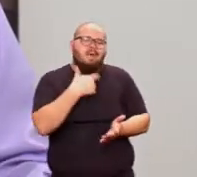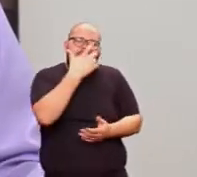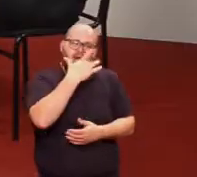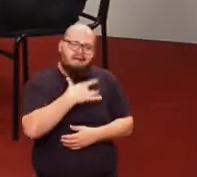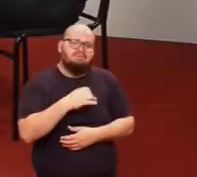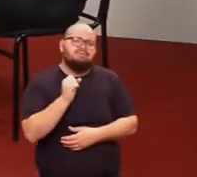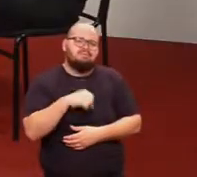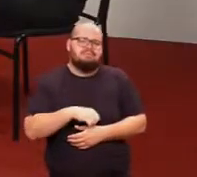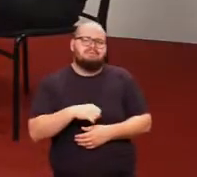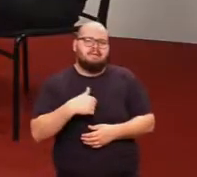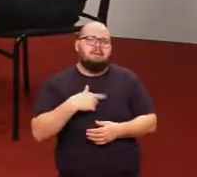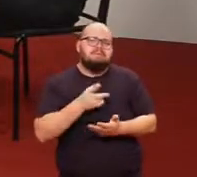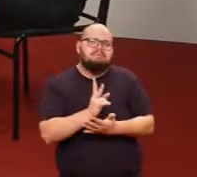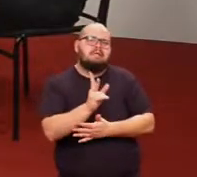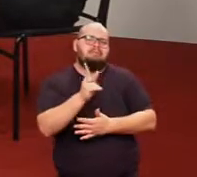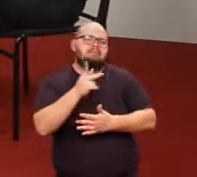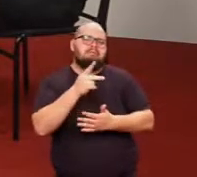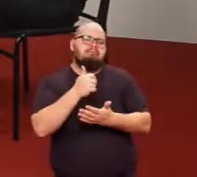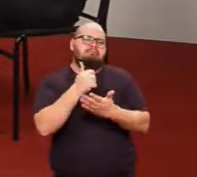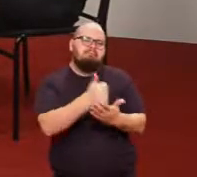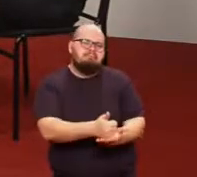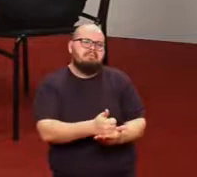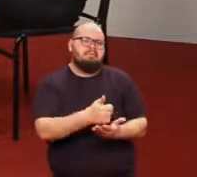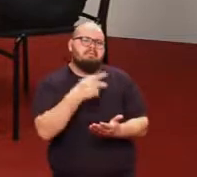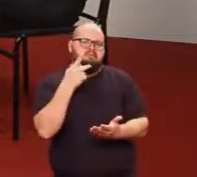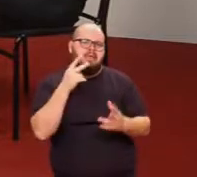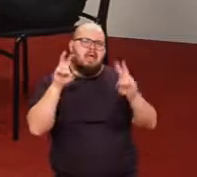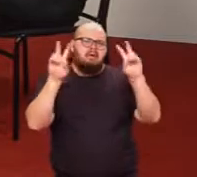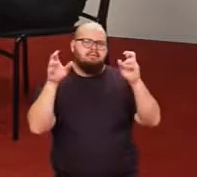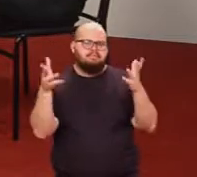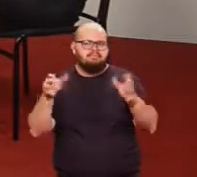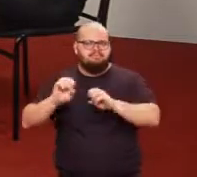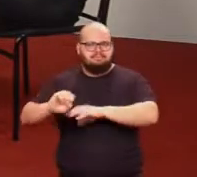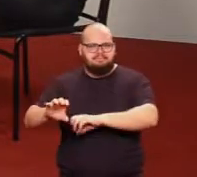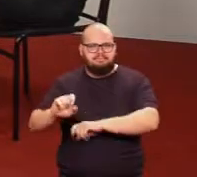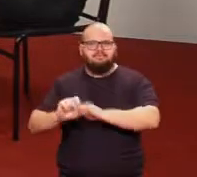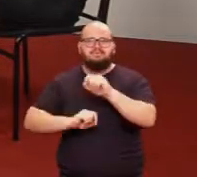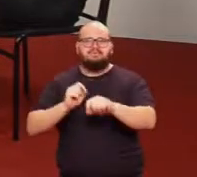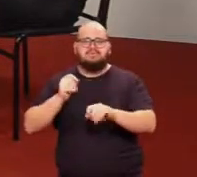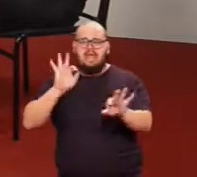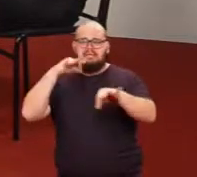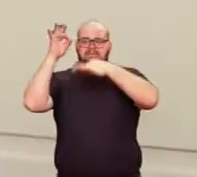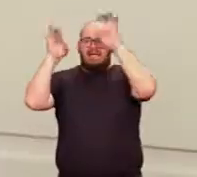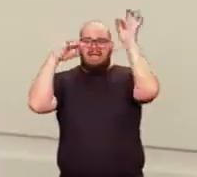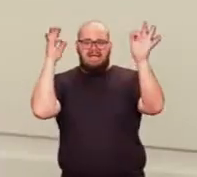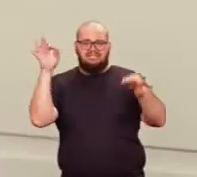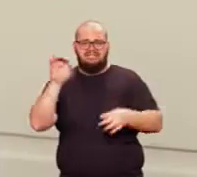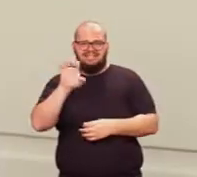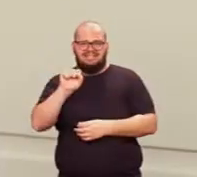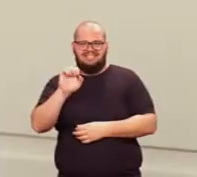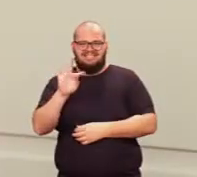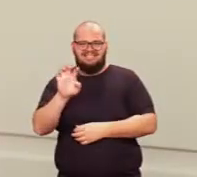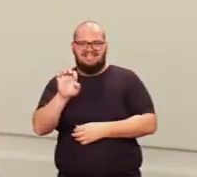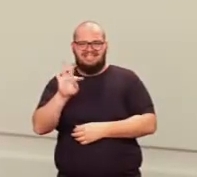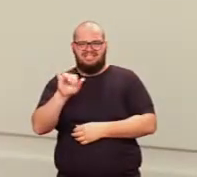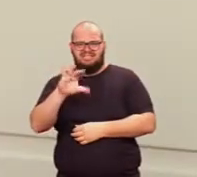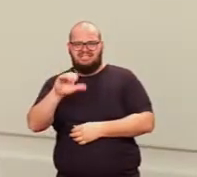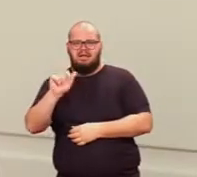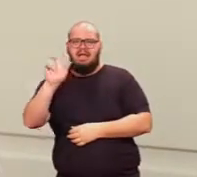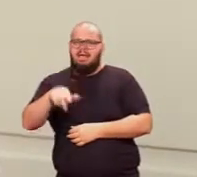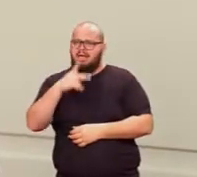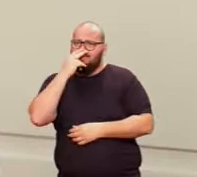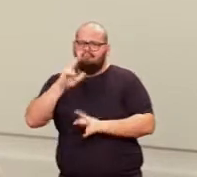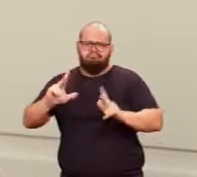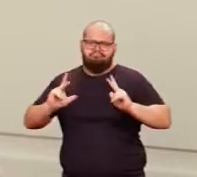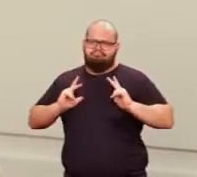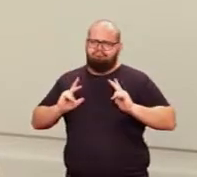resolvem muito, não é verdade? É verdade. Eu acho que sempre ponho, né, a gente nas aulas que a estética é